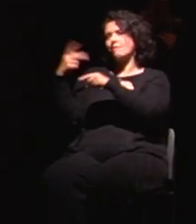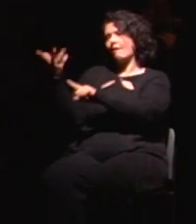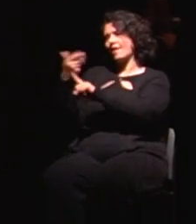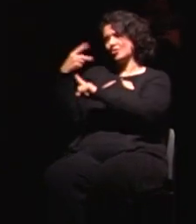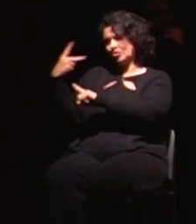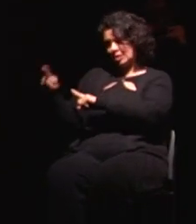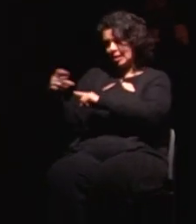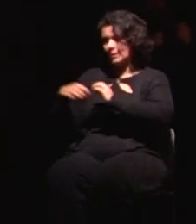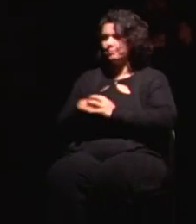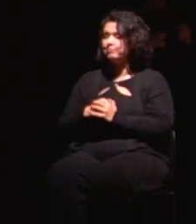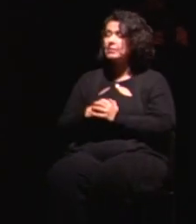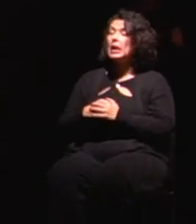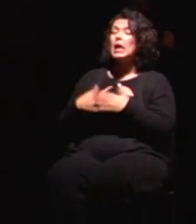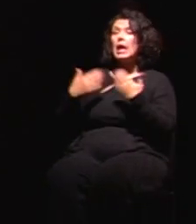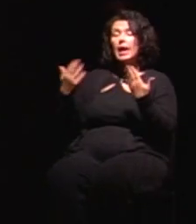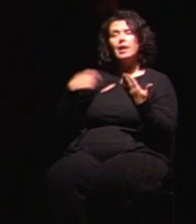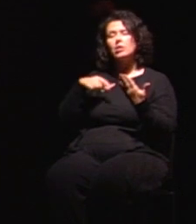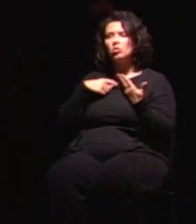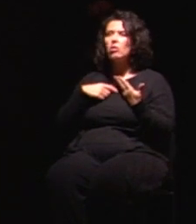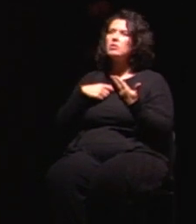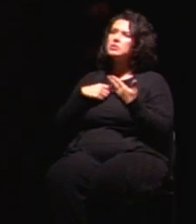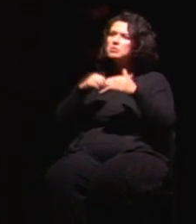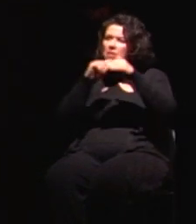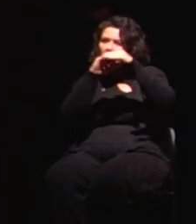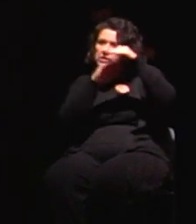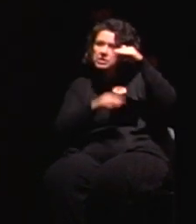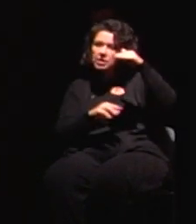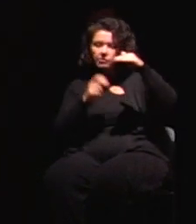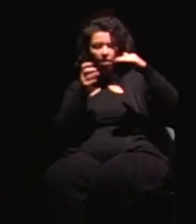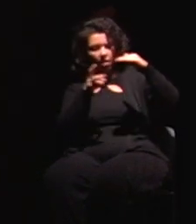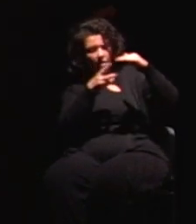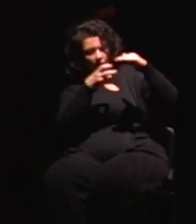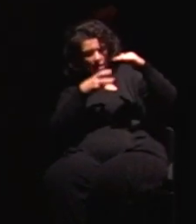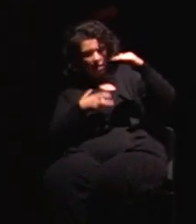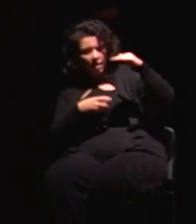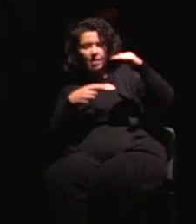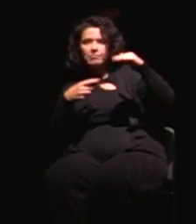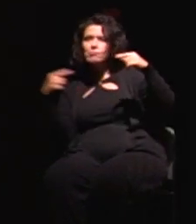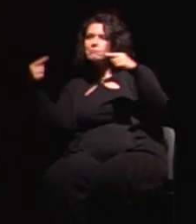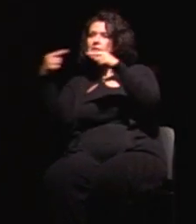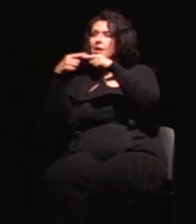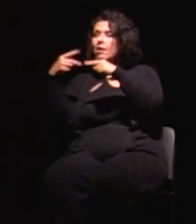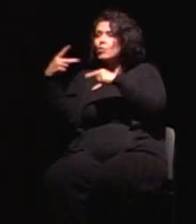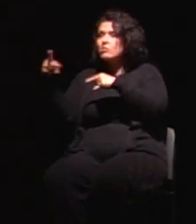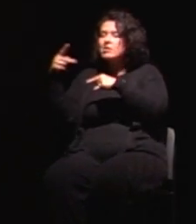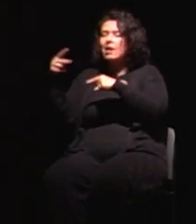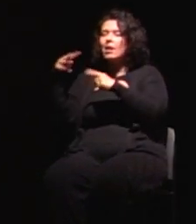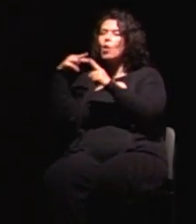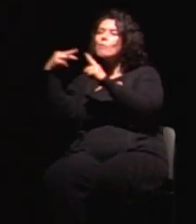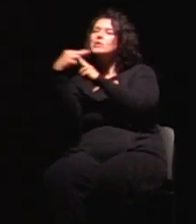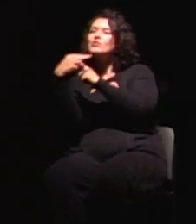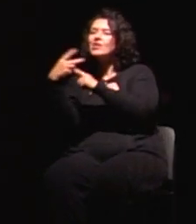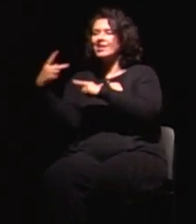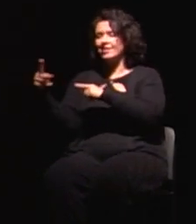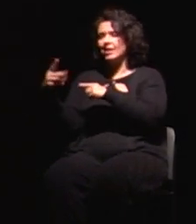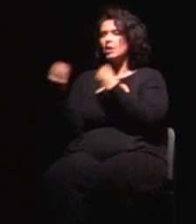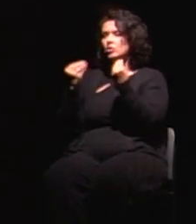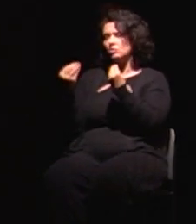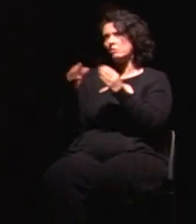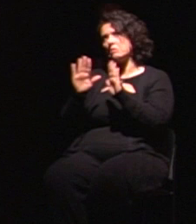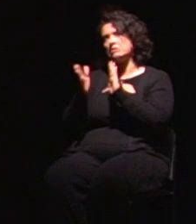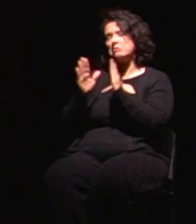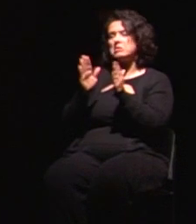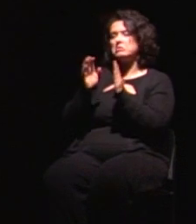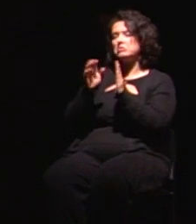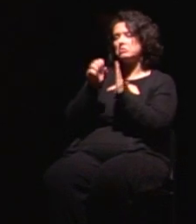né, a gente começou a identificar, né, nesse caso, no caso da cidade, esse olhar dela, um olhar bem dos anos, né, já localizado nos anos